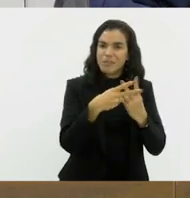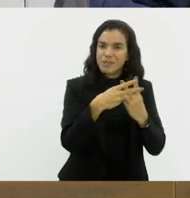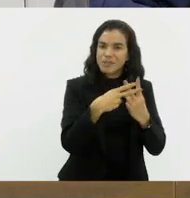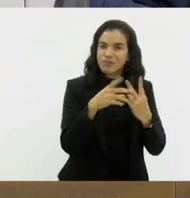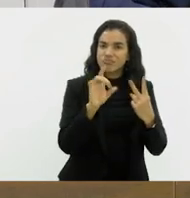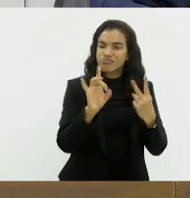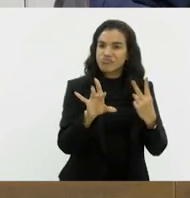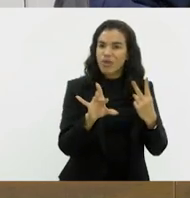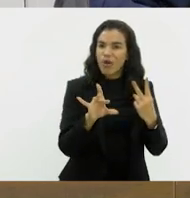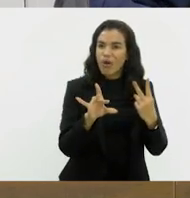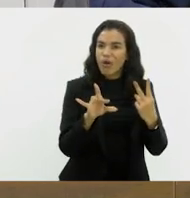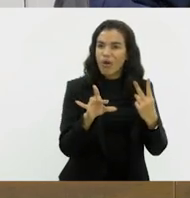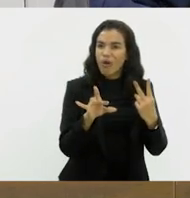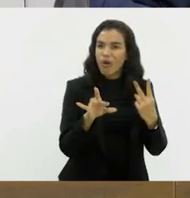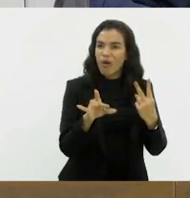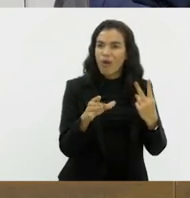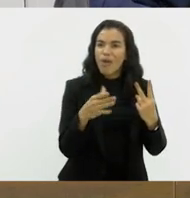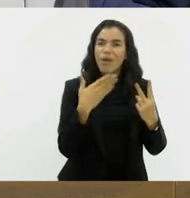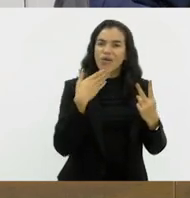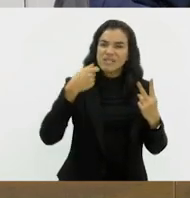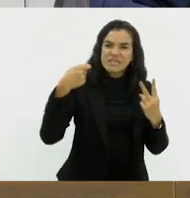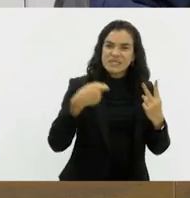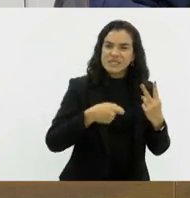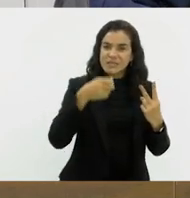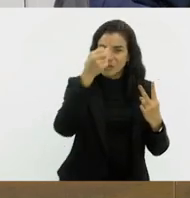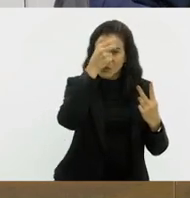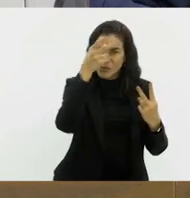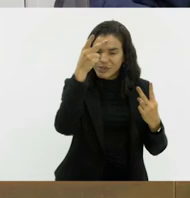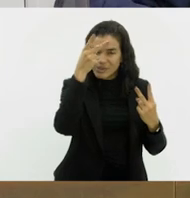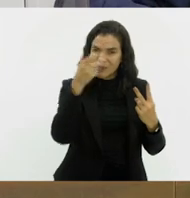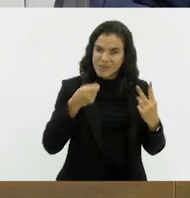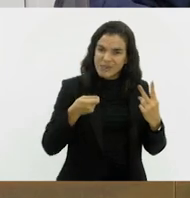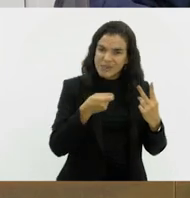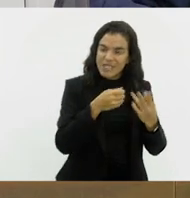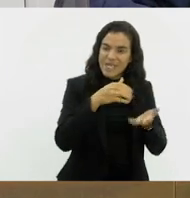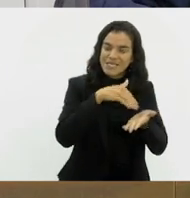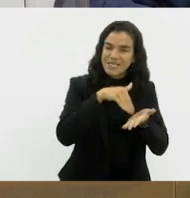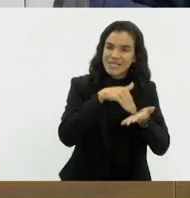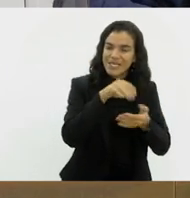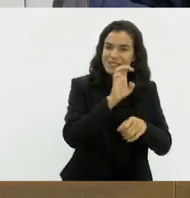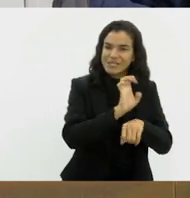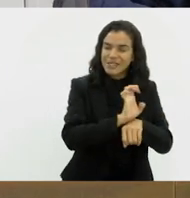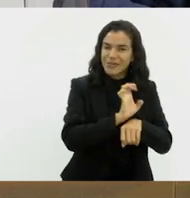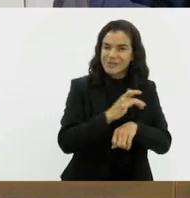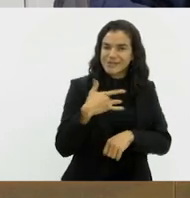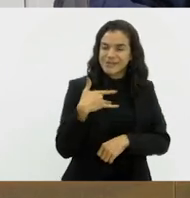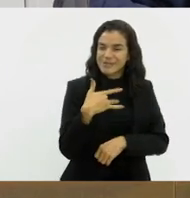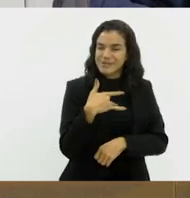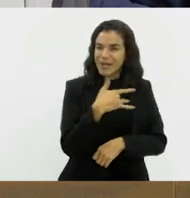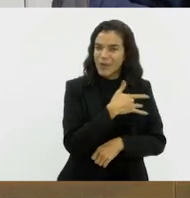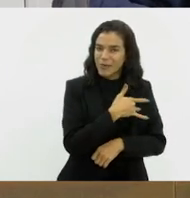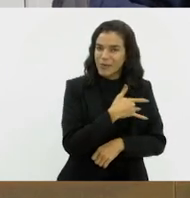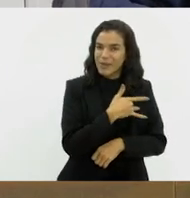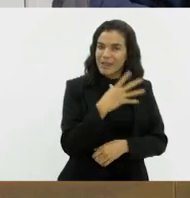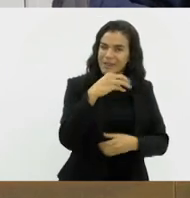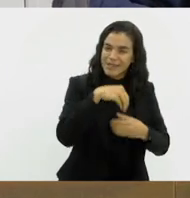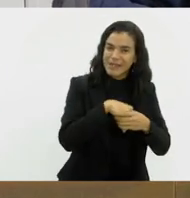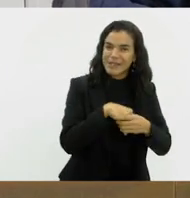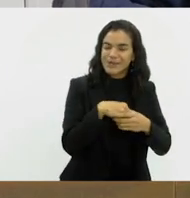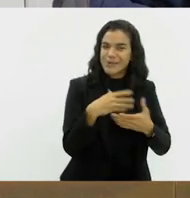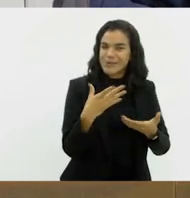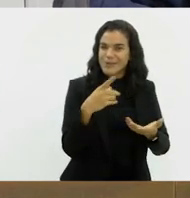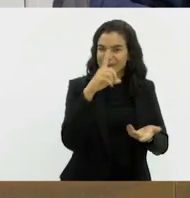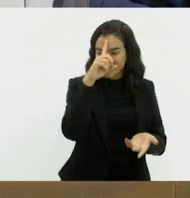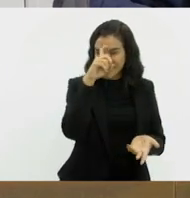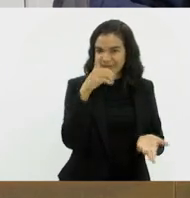penitenciária. Se eu exijo dos municípios que as secretarias municipais de saúde façam a gestão da saúde dentro do